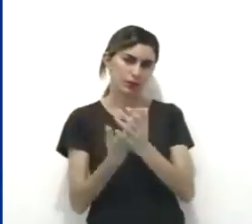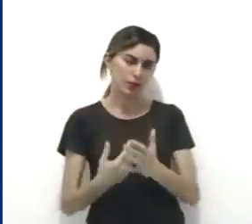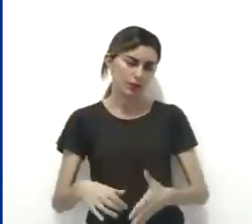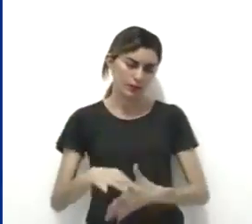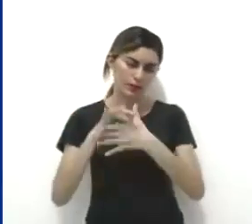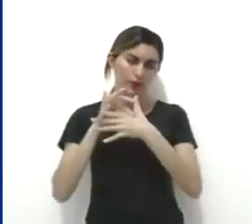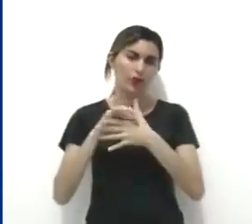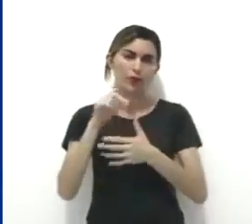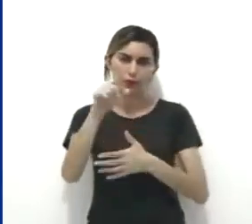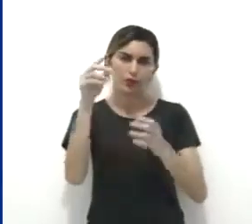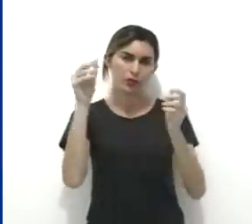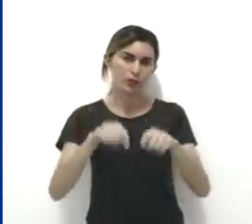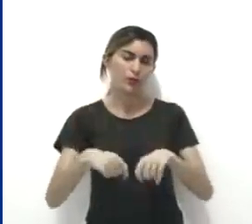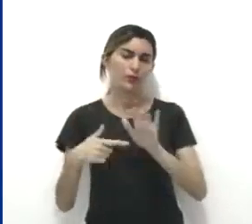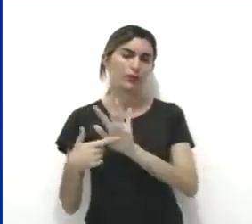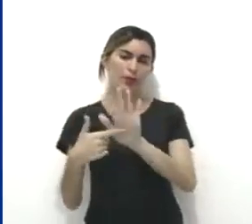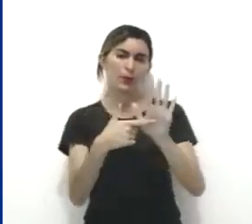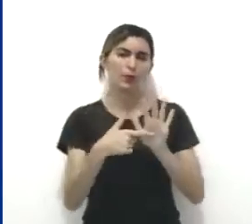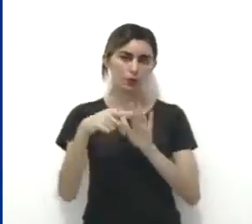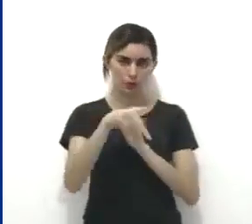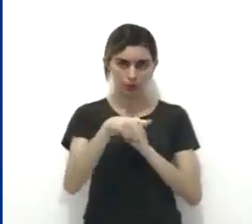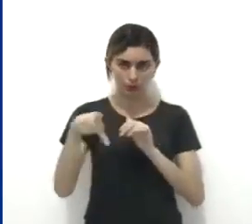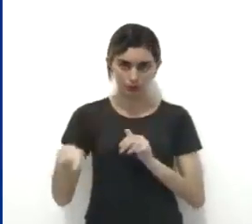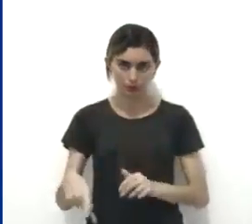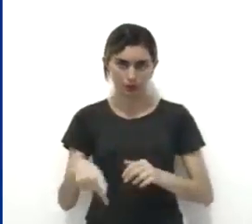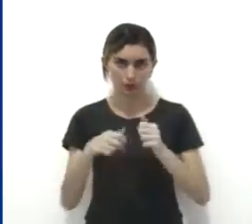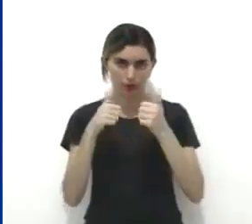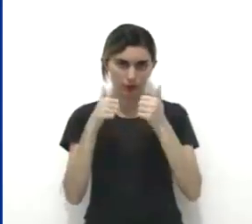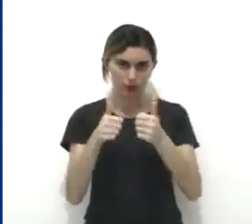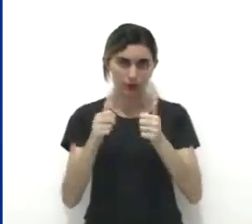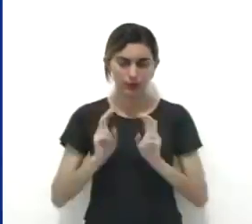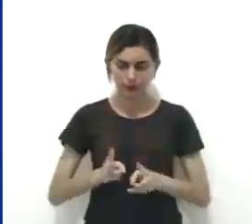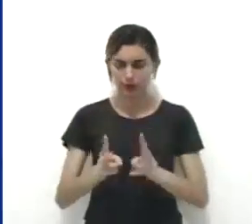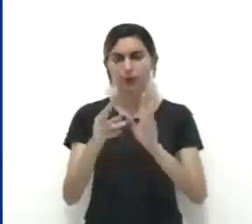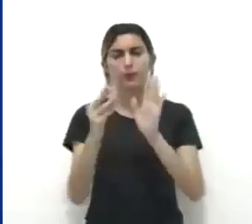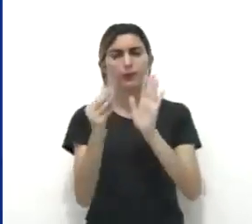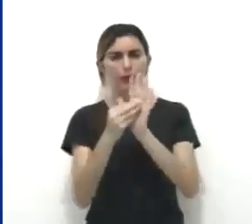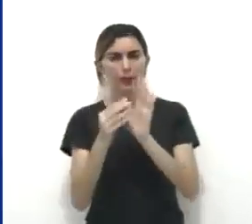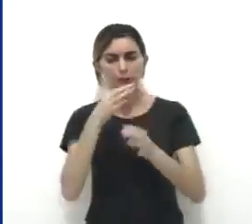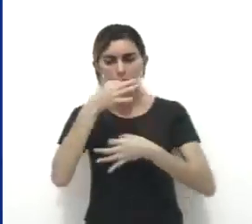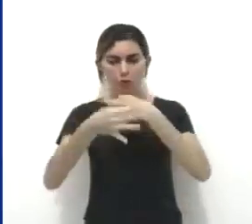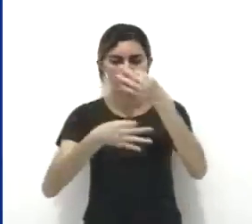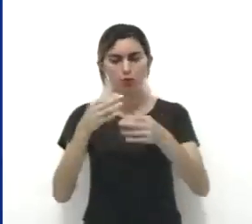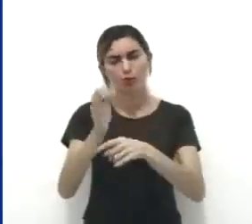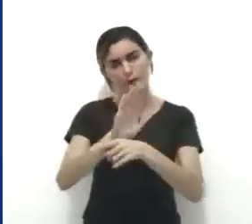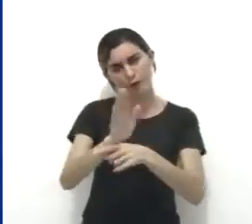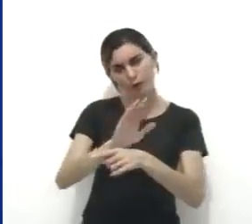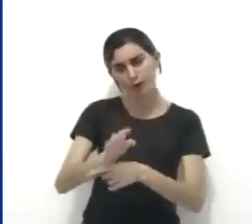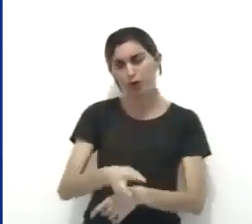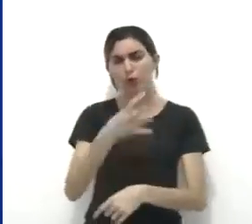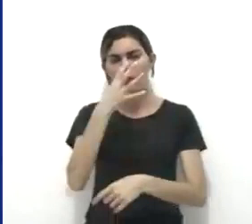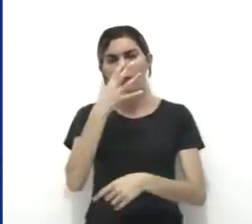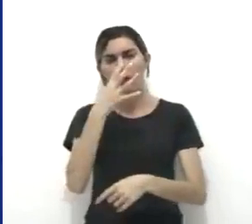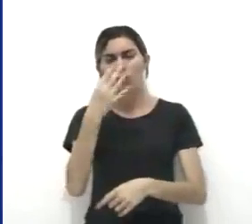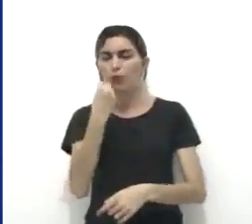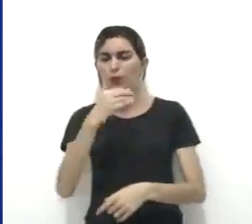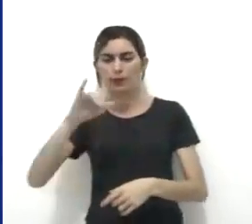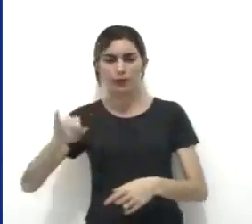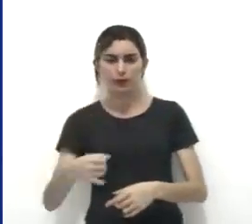aulas presenciais, vocês possam mostrar aos professores. Segue também aqui sugestões de vídeos para